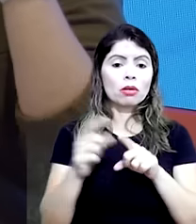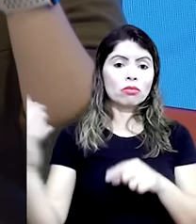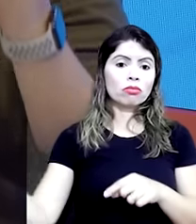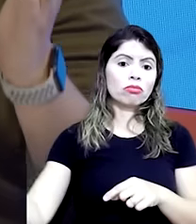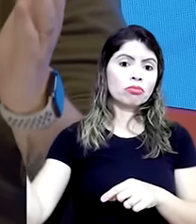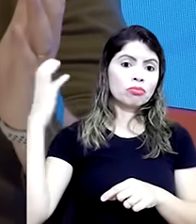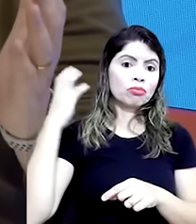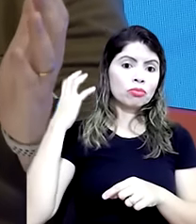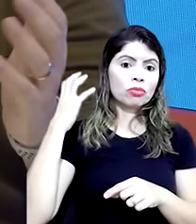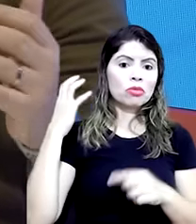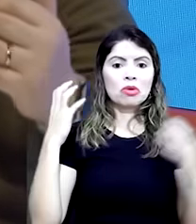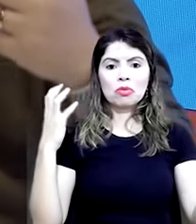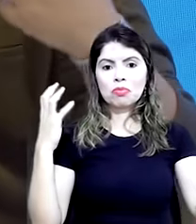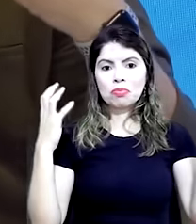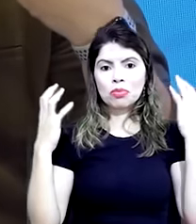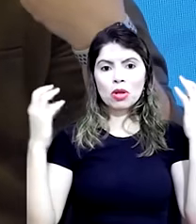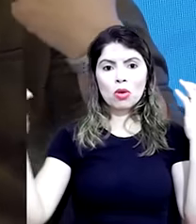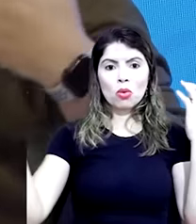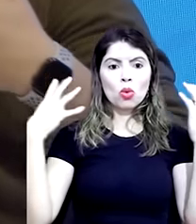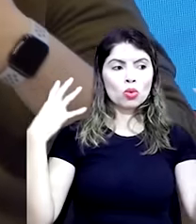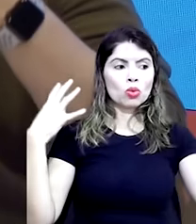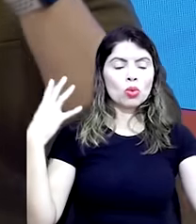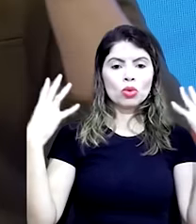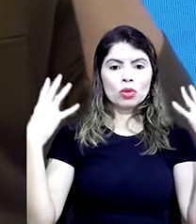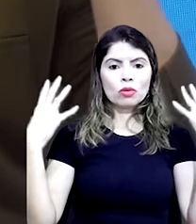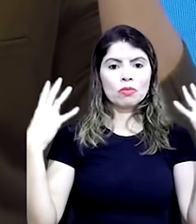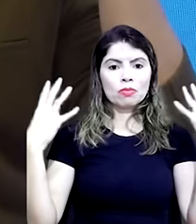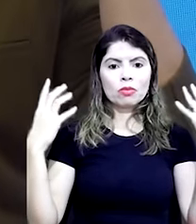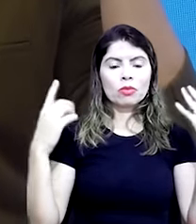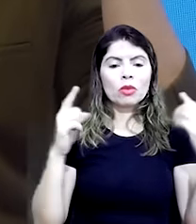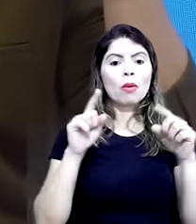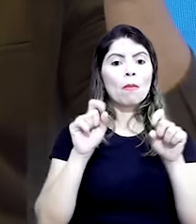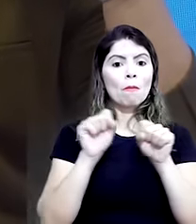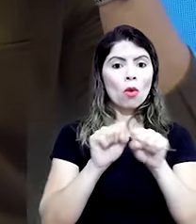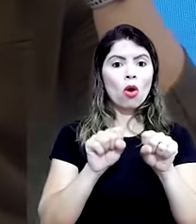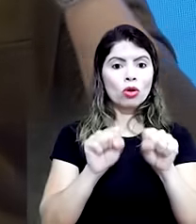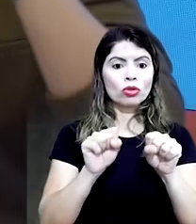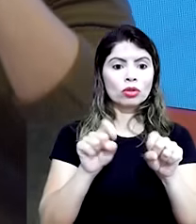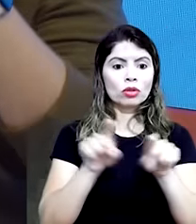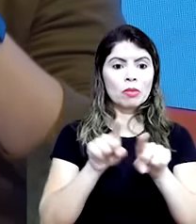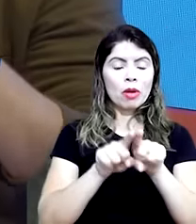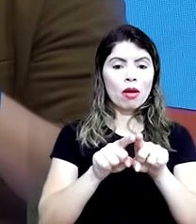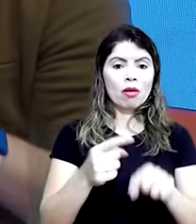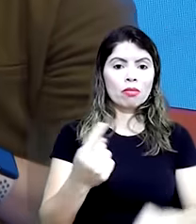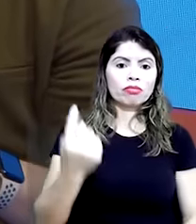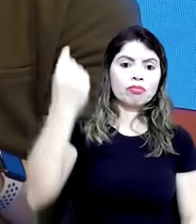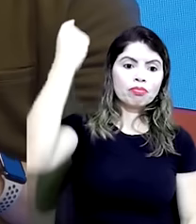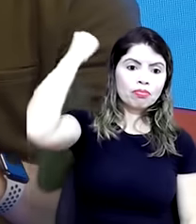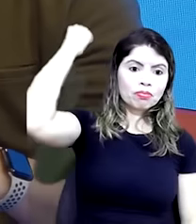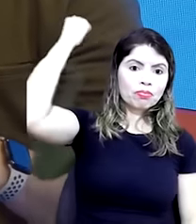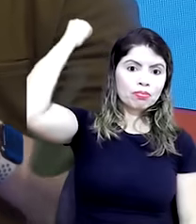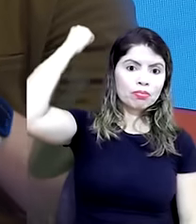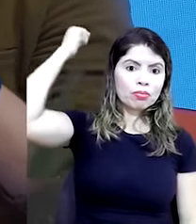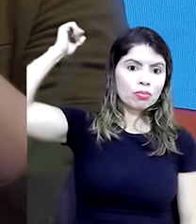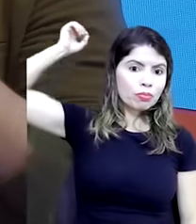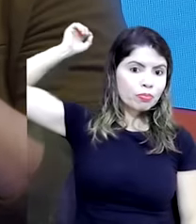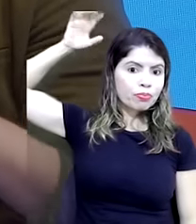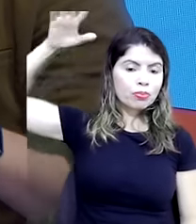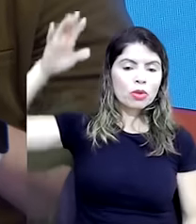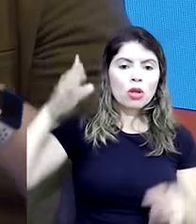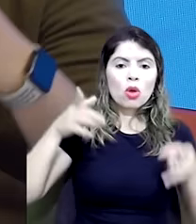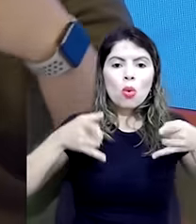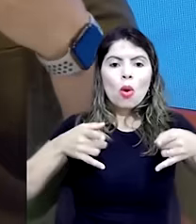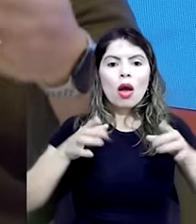da direita pode vir da esquerda você pode jogar uma fu Light lá no fundo Às vezes você tá num quarto ou numa sala fazendo uma